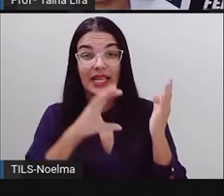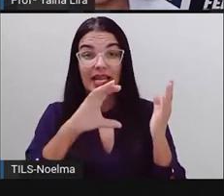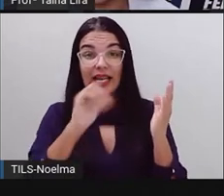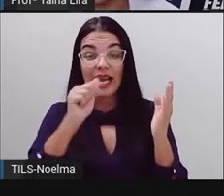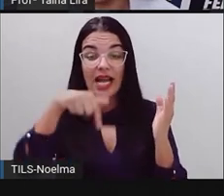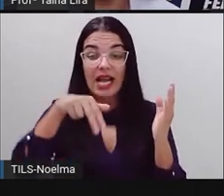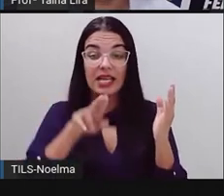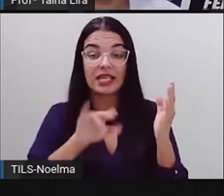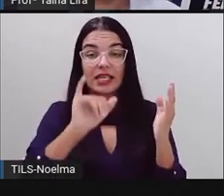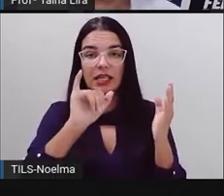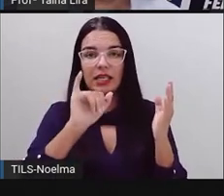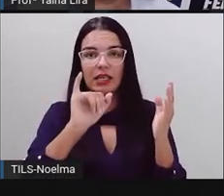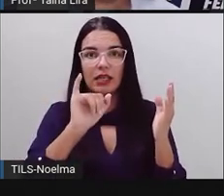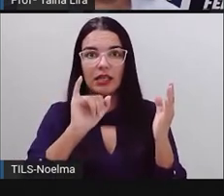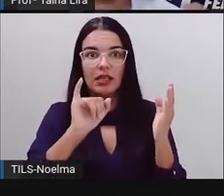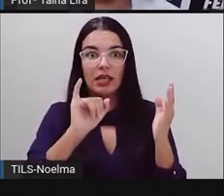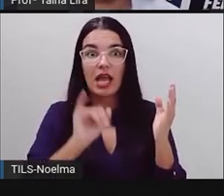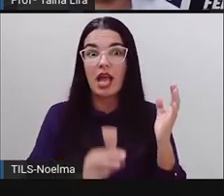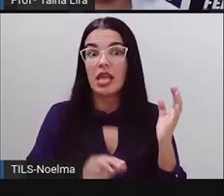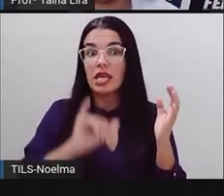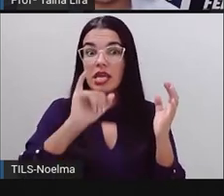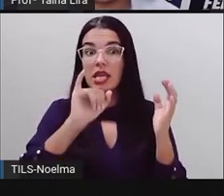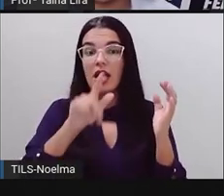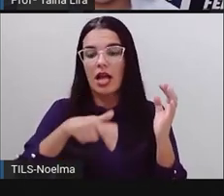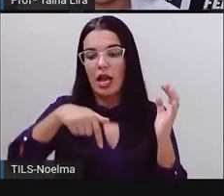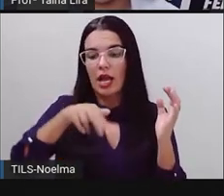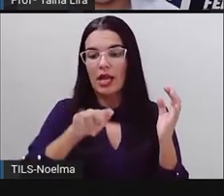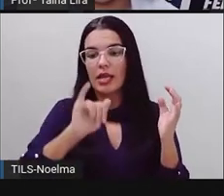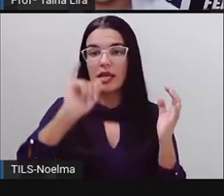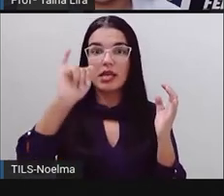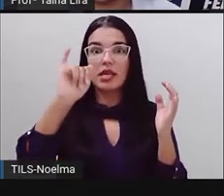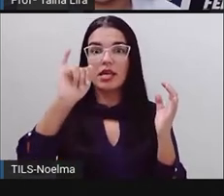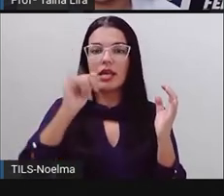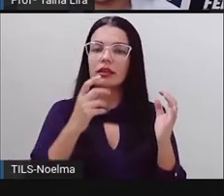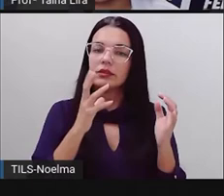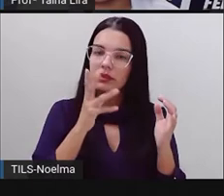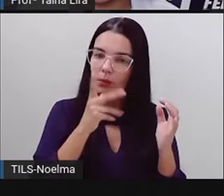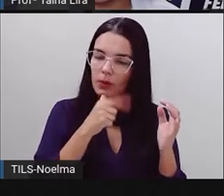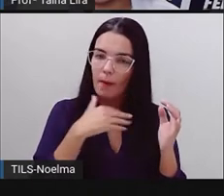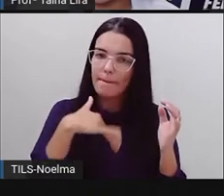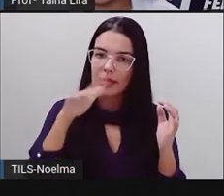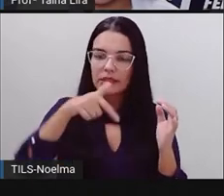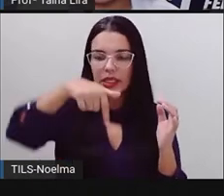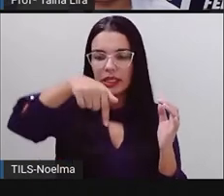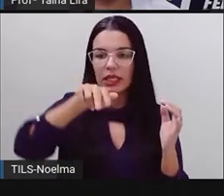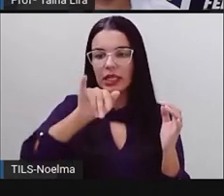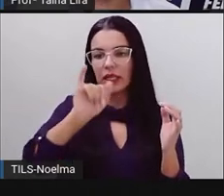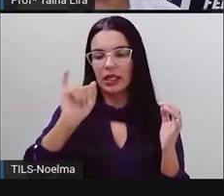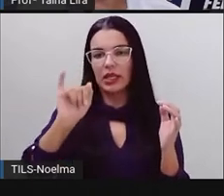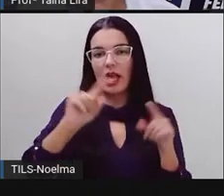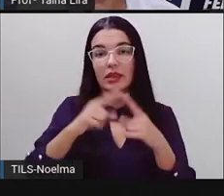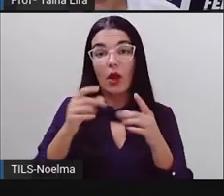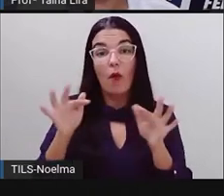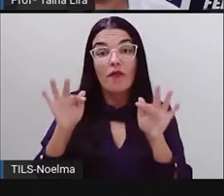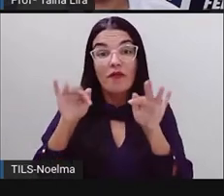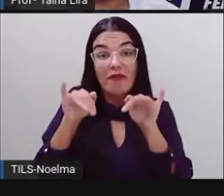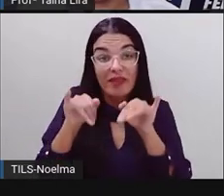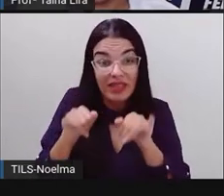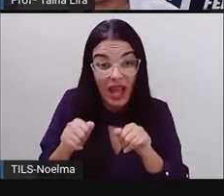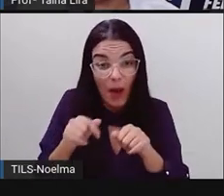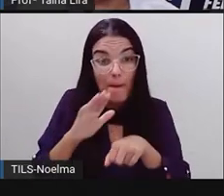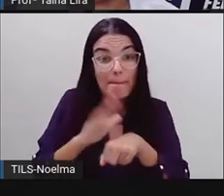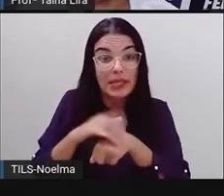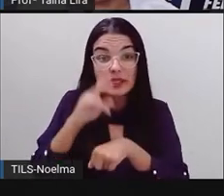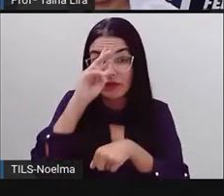caqui Qual foi a sílaba que demorou mais na minha boca a sílaba aqui então é a